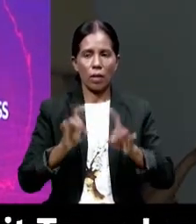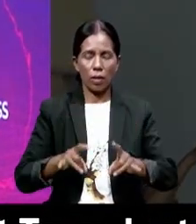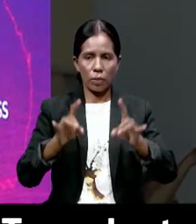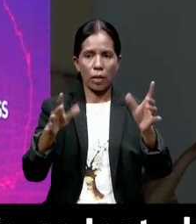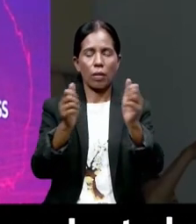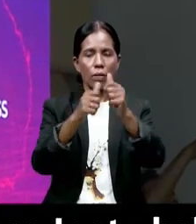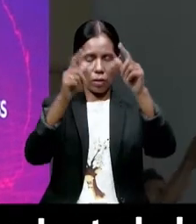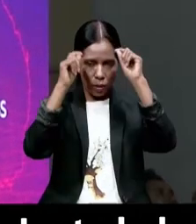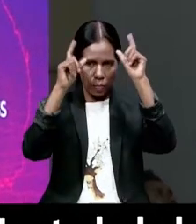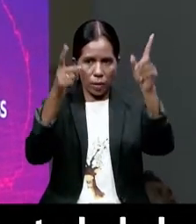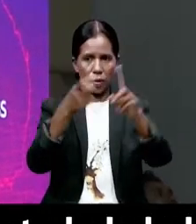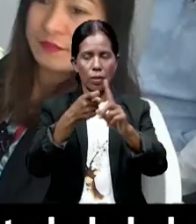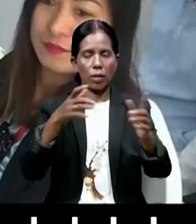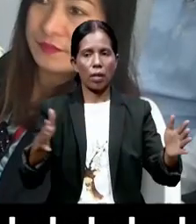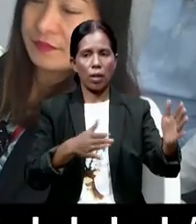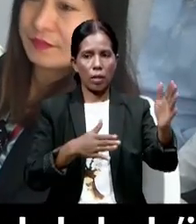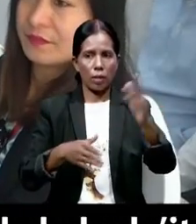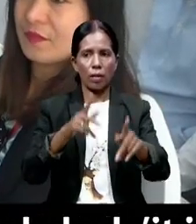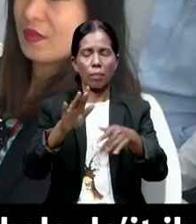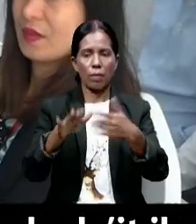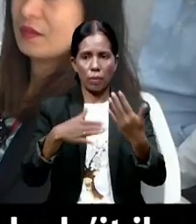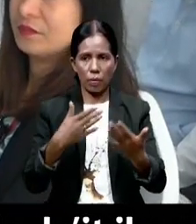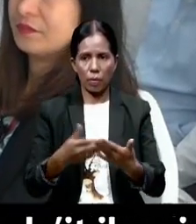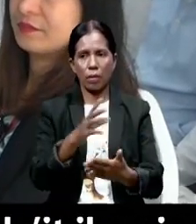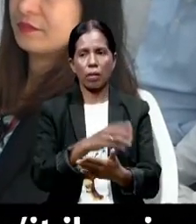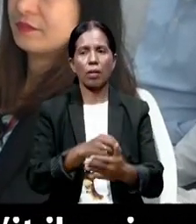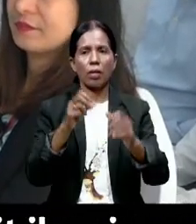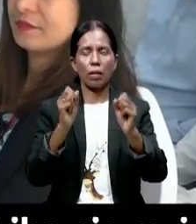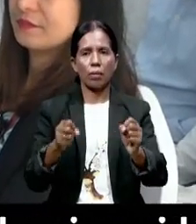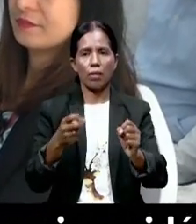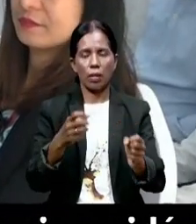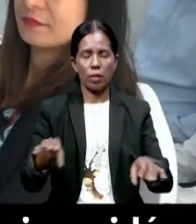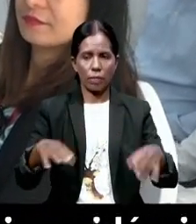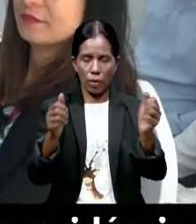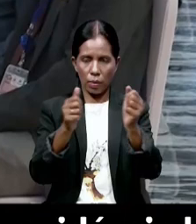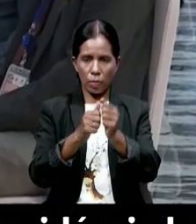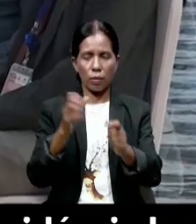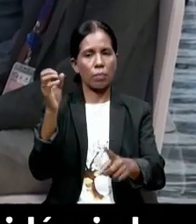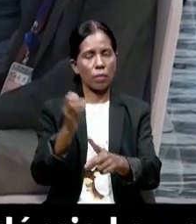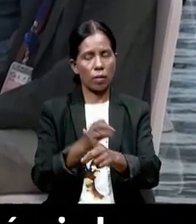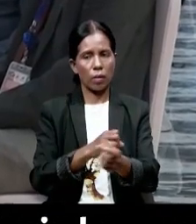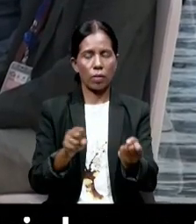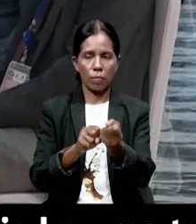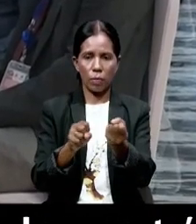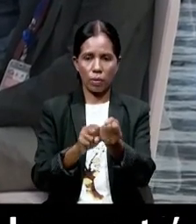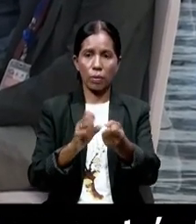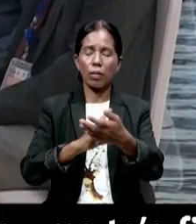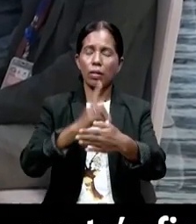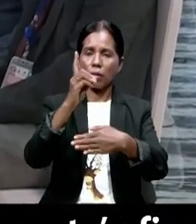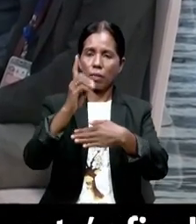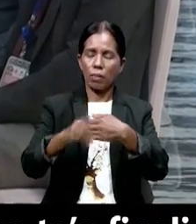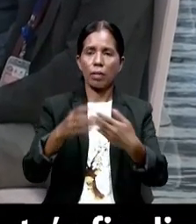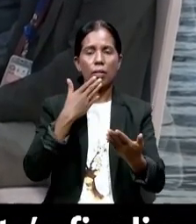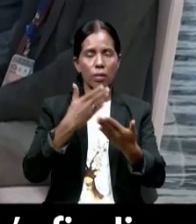Timor Leste lihusi halibur empresa investidor sira Nune, bela explora a mútua oportunidade, onde suporta o desenvolvimento sustentável